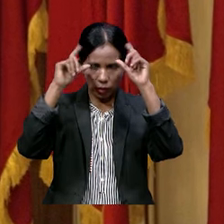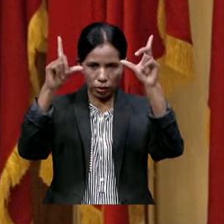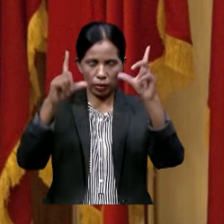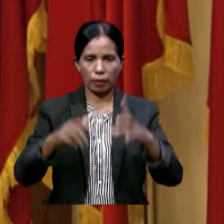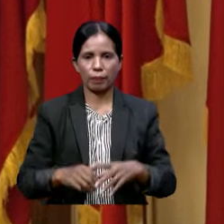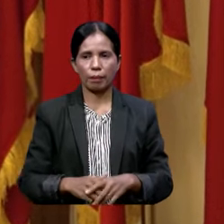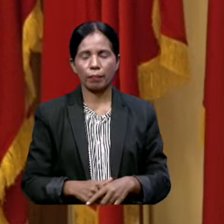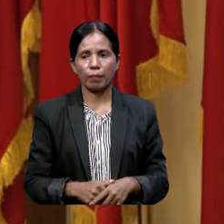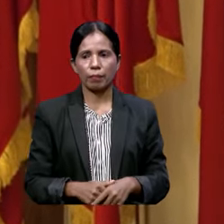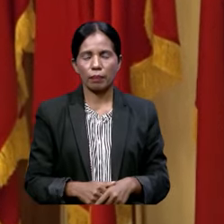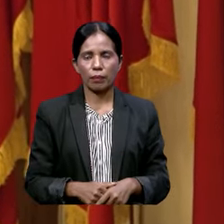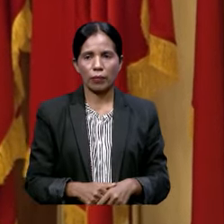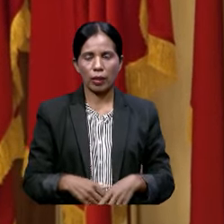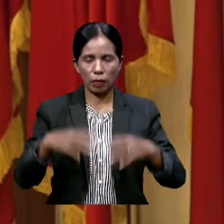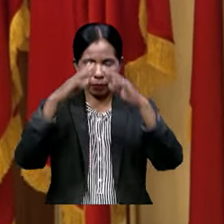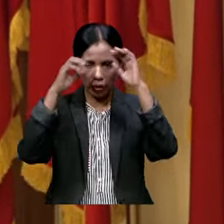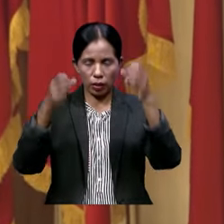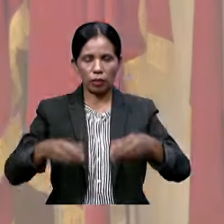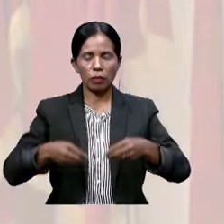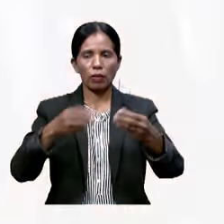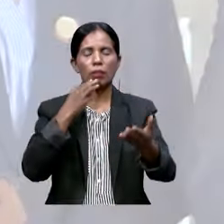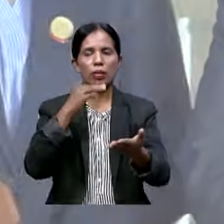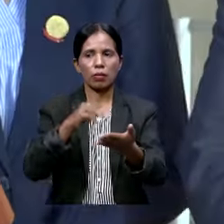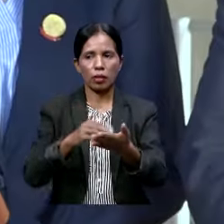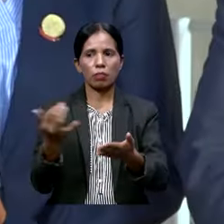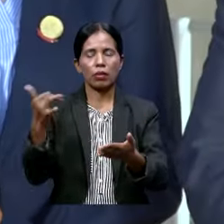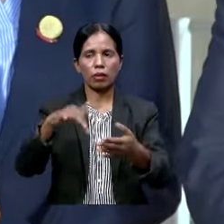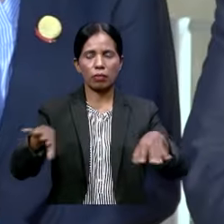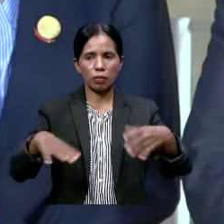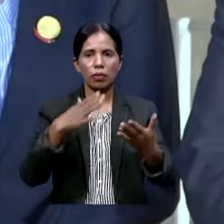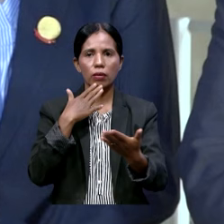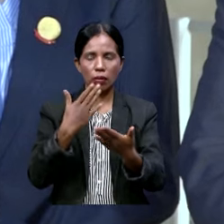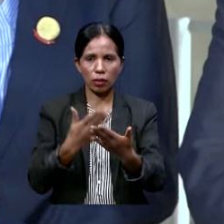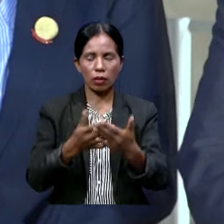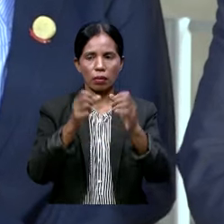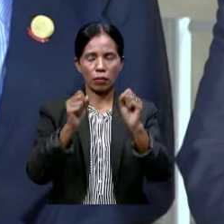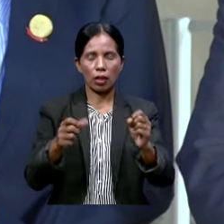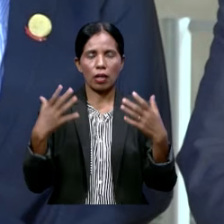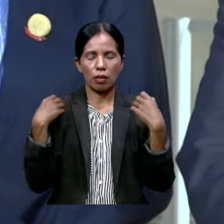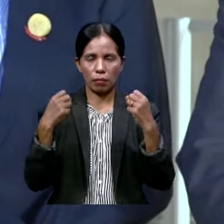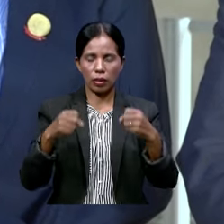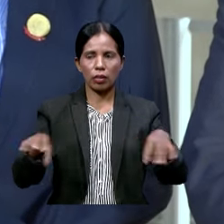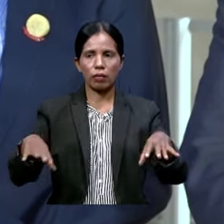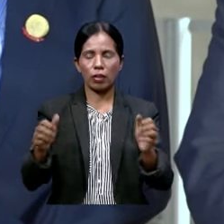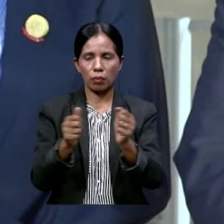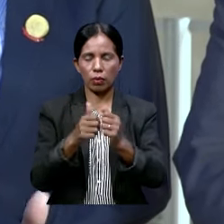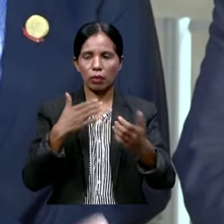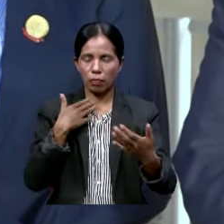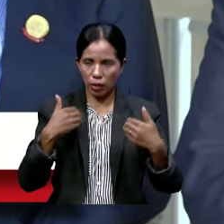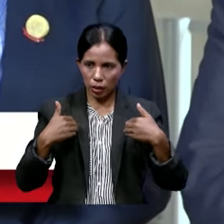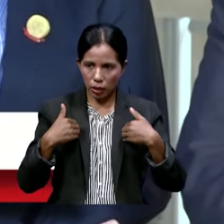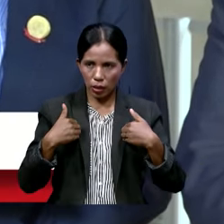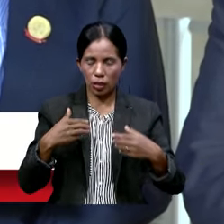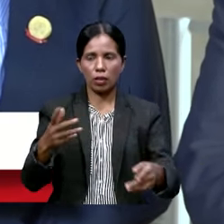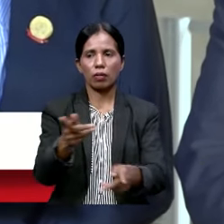Presidente, fo mensagem para sira bele servisu di ak liutan, bele hameti liutan kooperasaun serne beki iha,